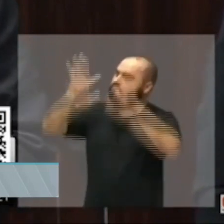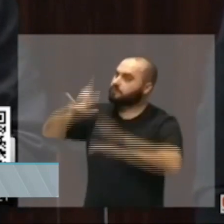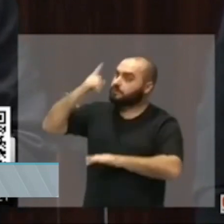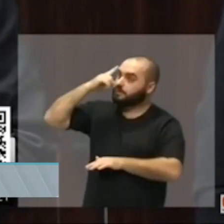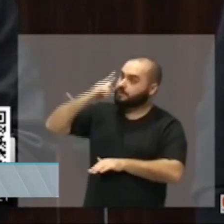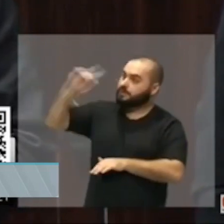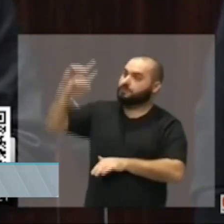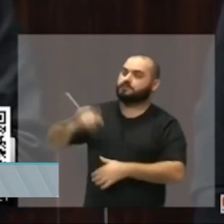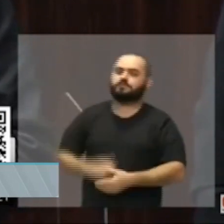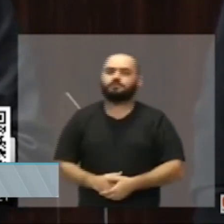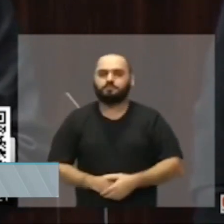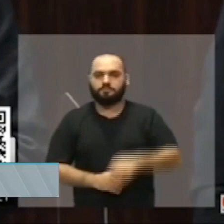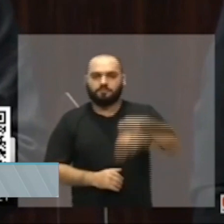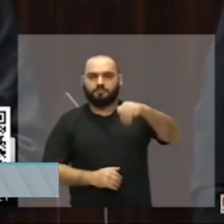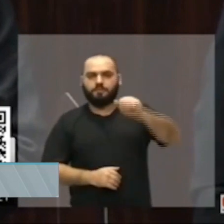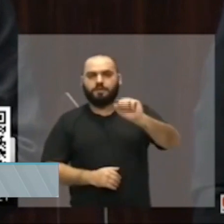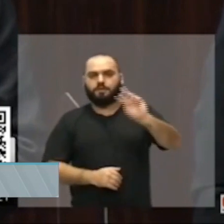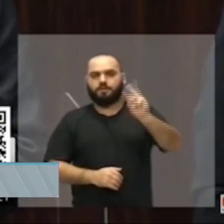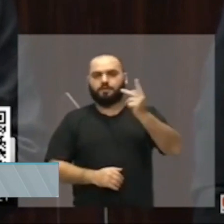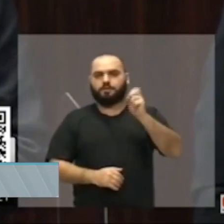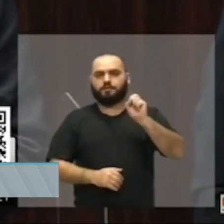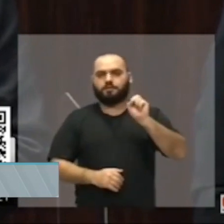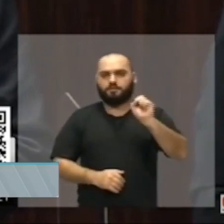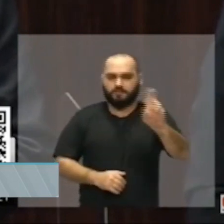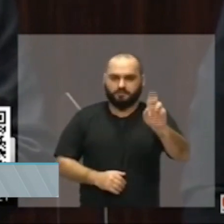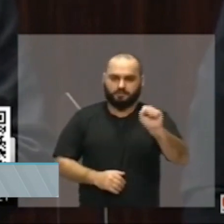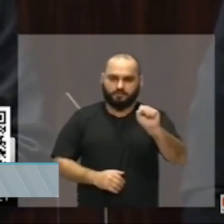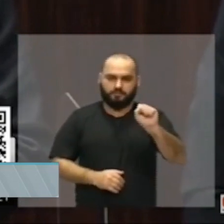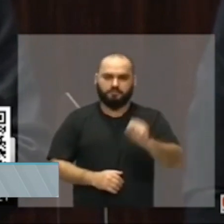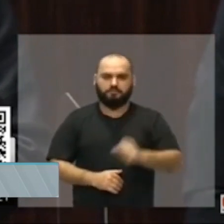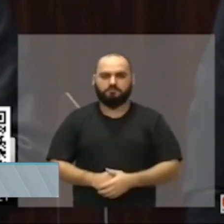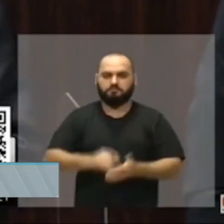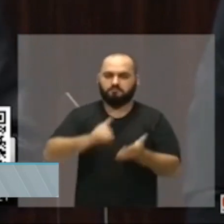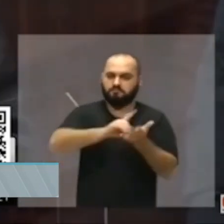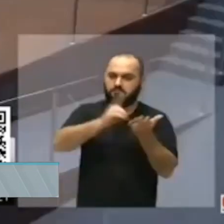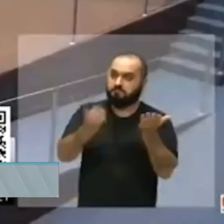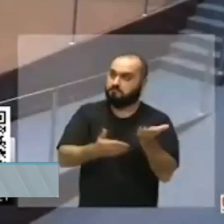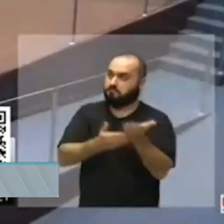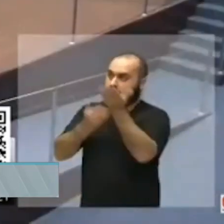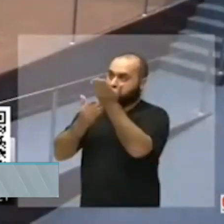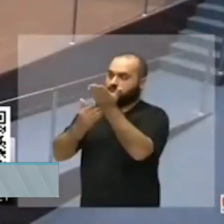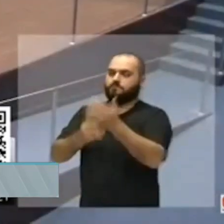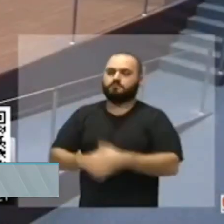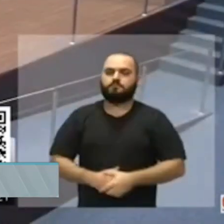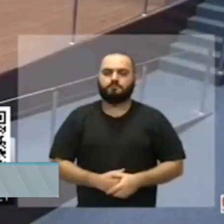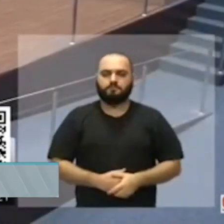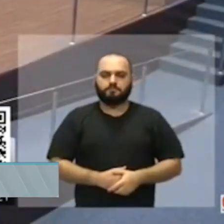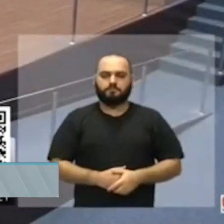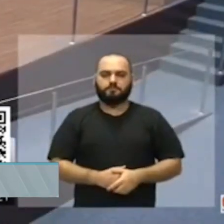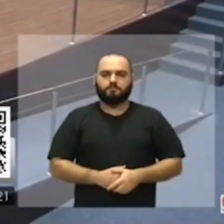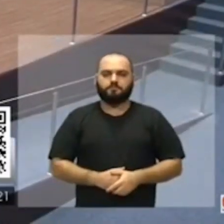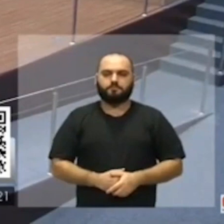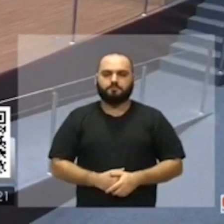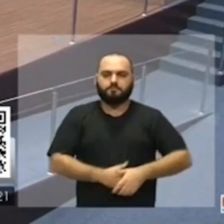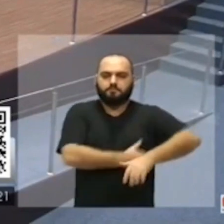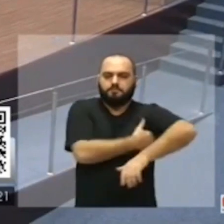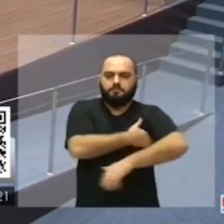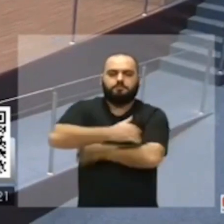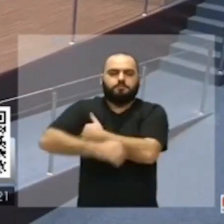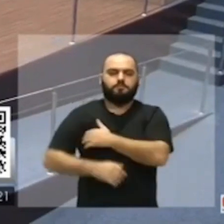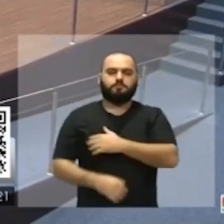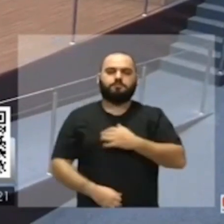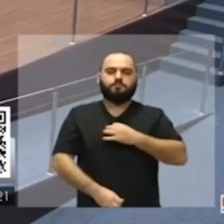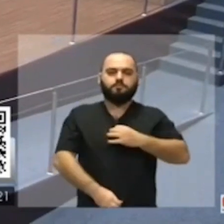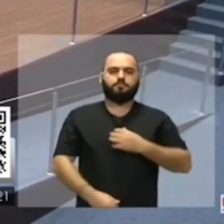Transportes da Universidade Federal de Santa Catarina, em conjunto com os técnicos da Secretaria Municipal de Desenvolvimento Urbano e